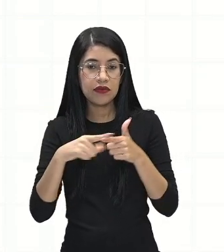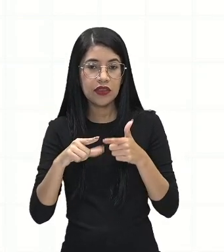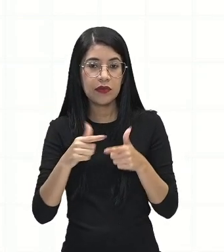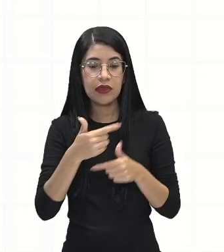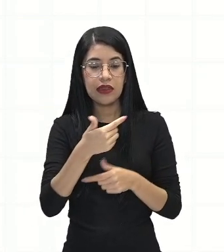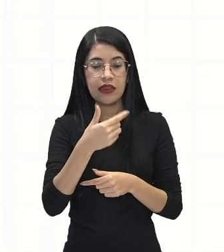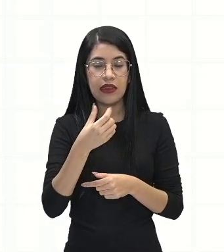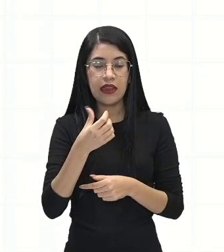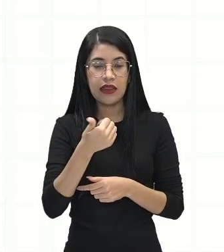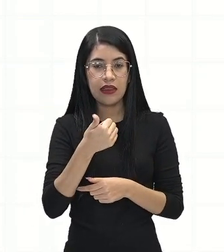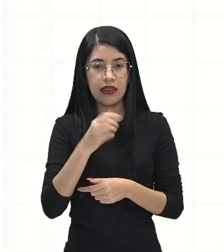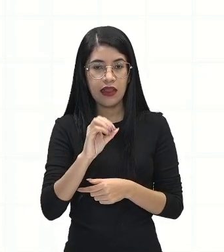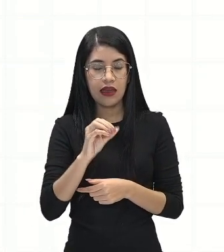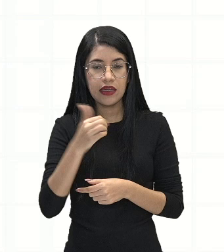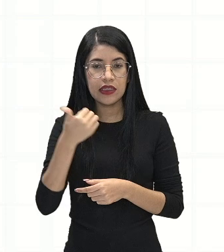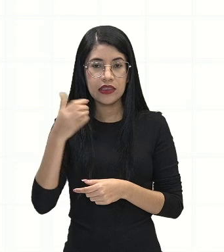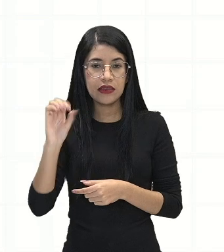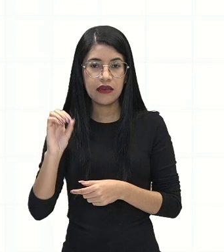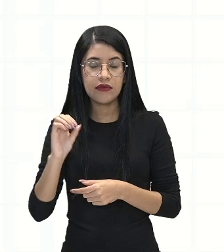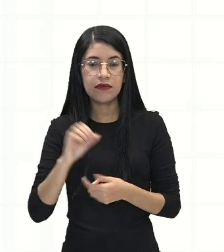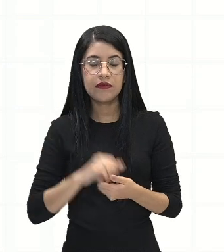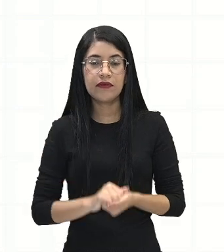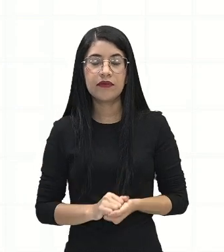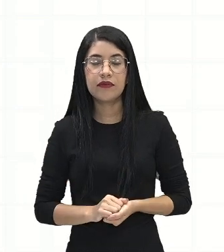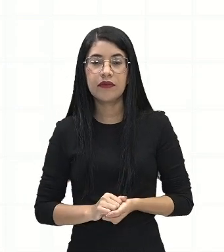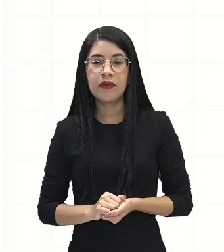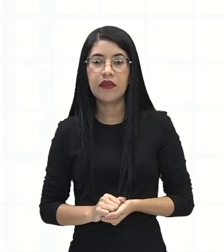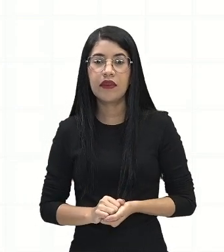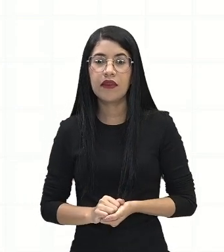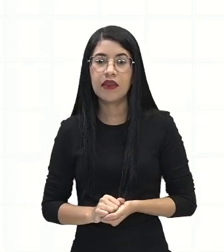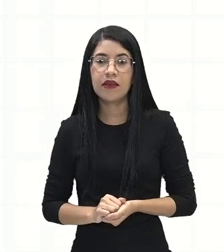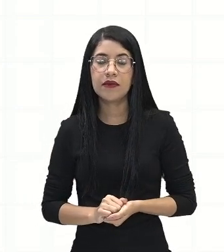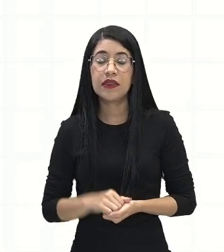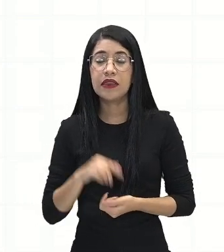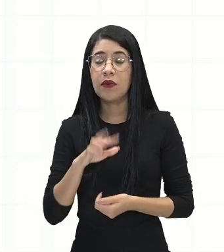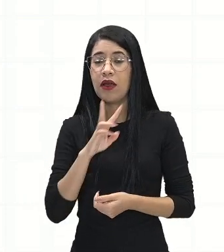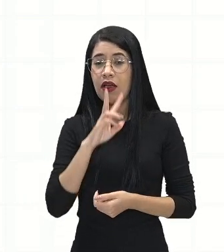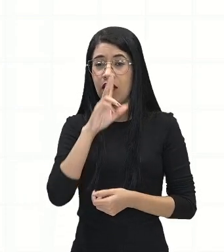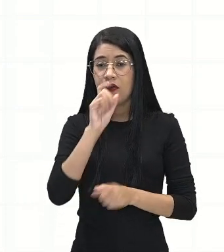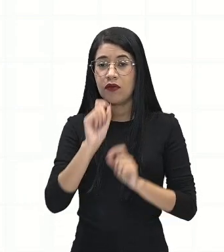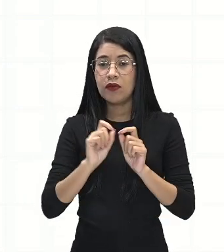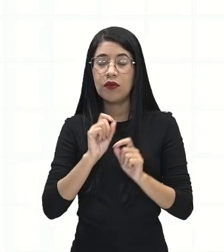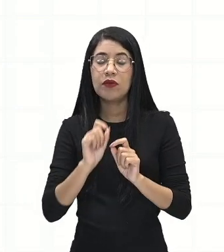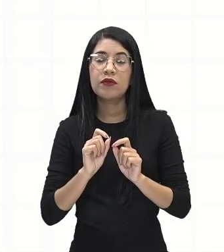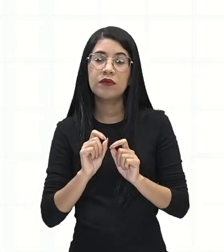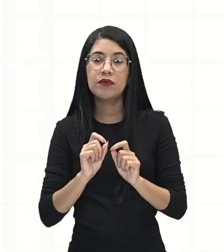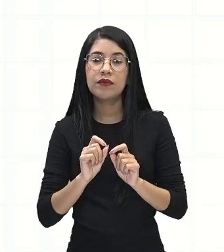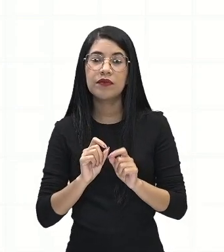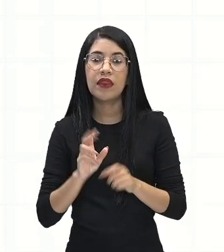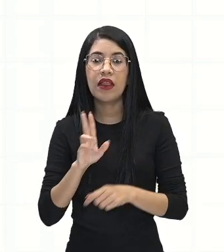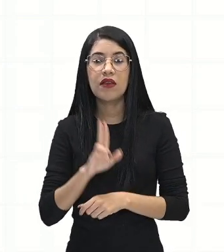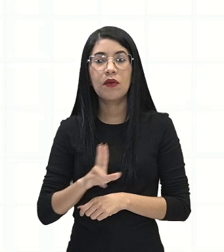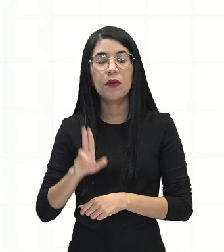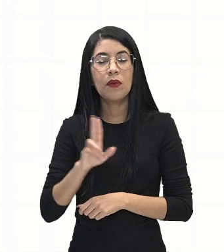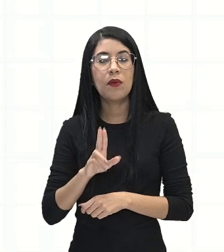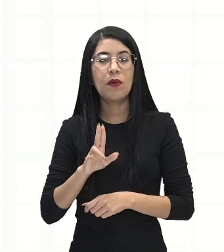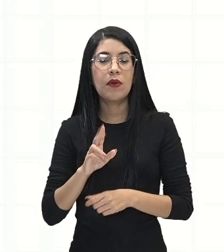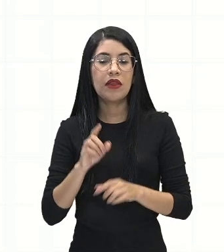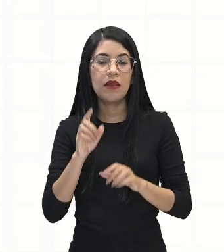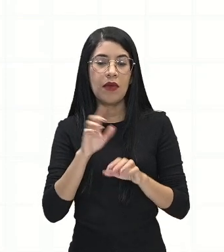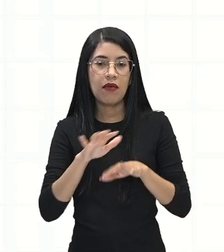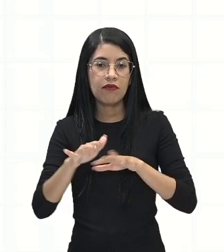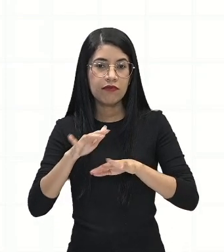o equivalente, né, a 10 quilos, tá? Ou seja, essa força que vai ser usada para